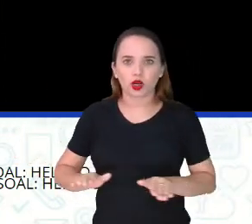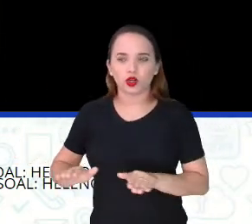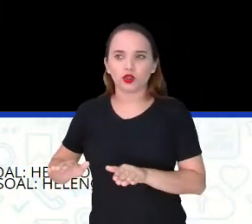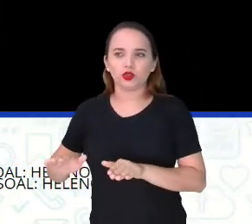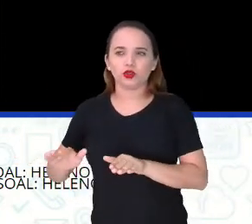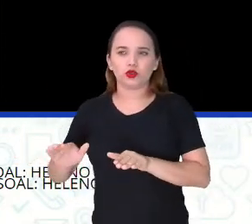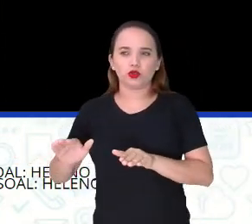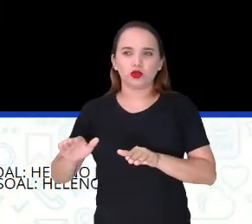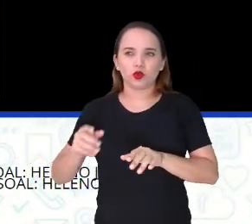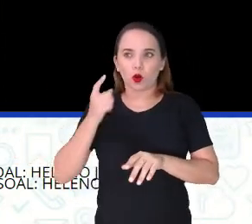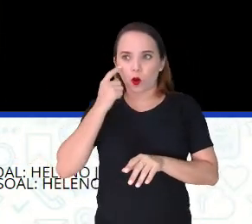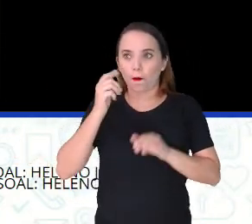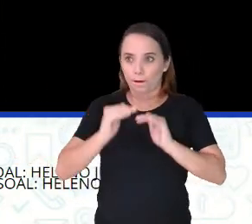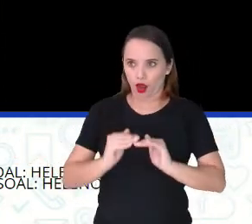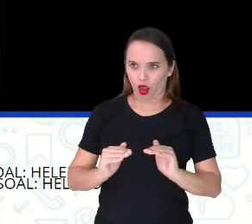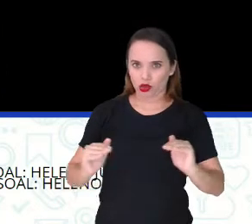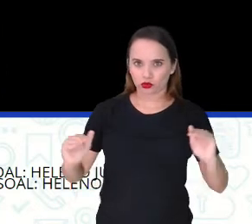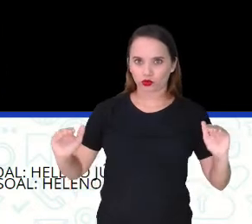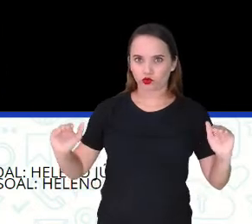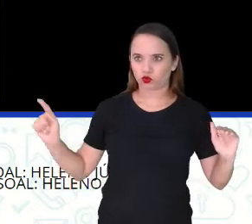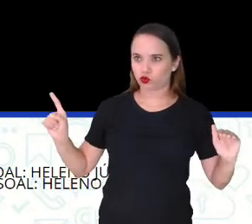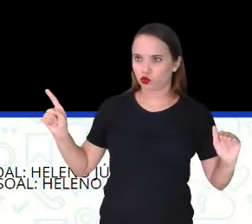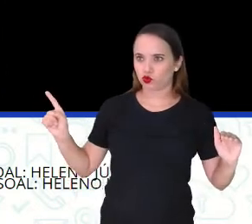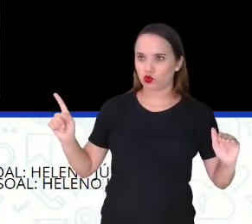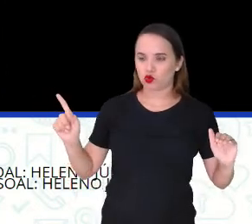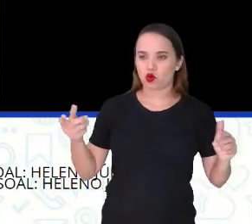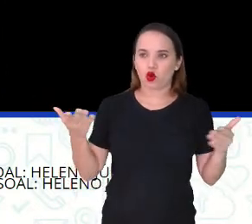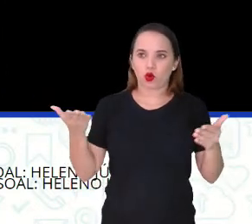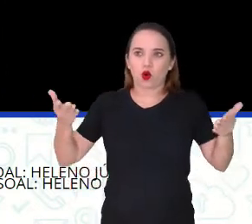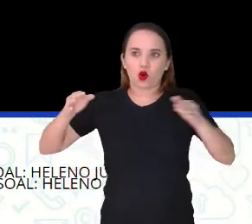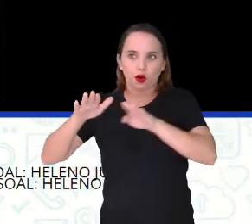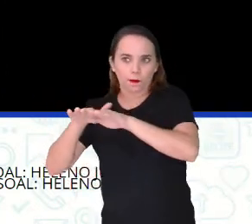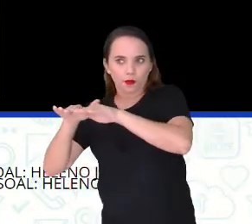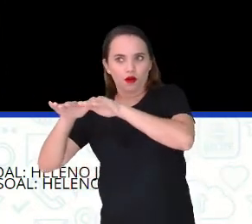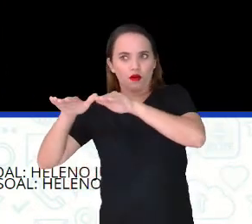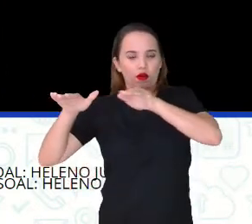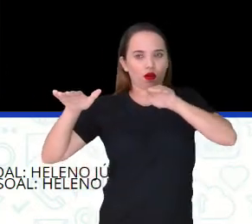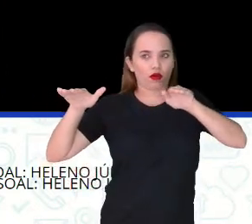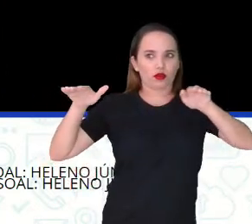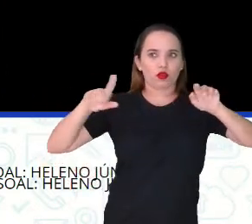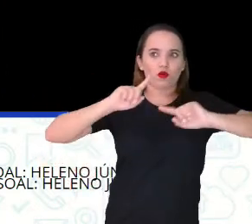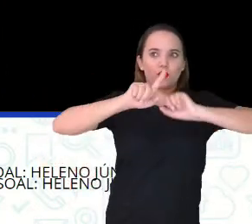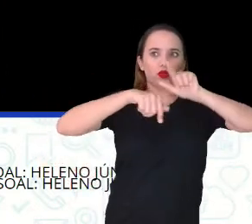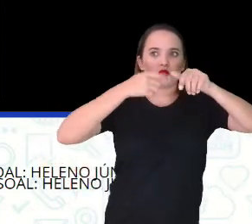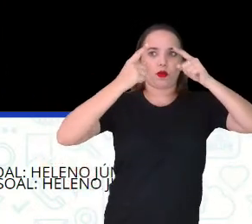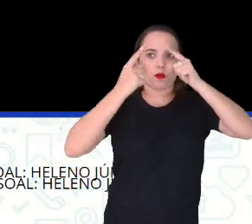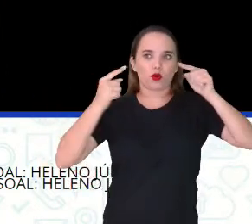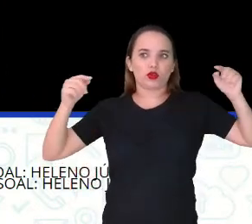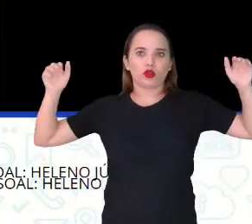Olha aí, nível baixo, nível médio e subi para o nível alto.